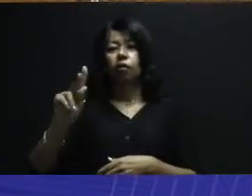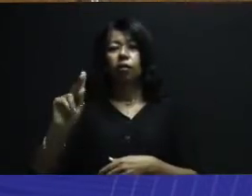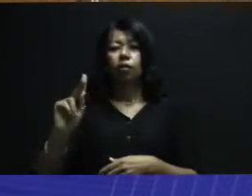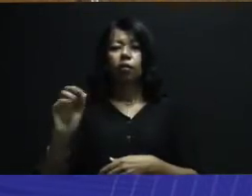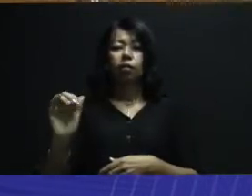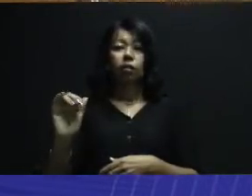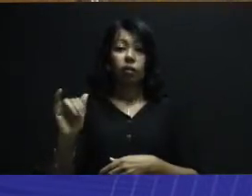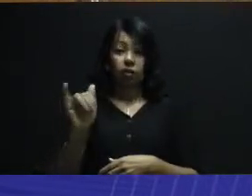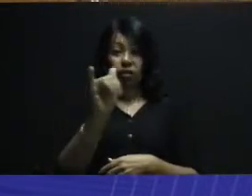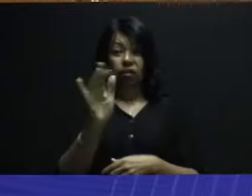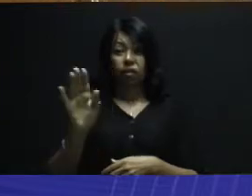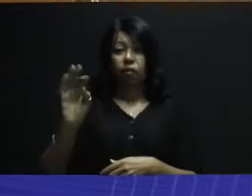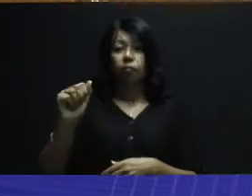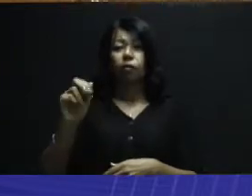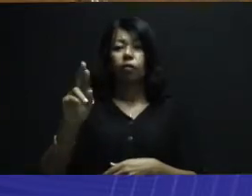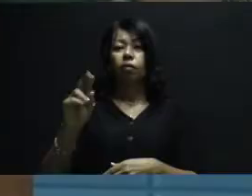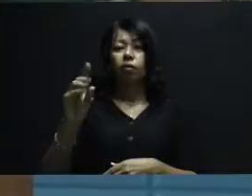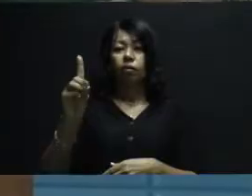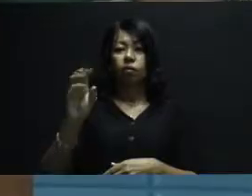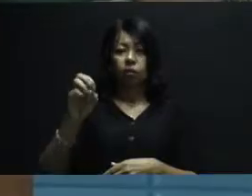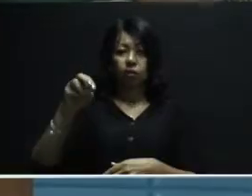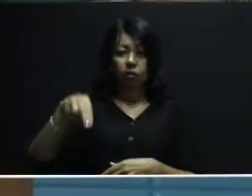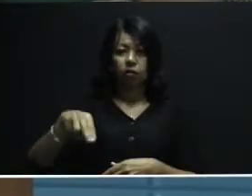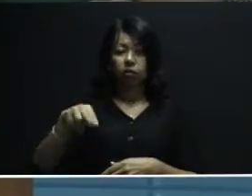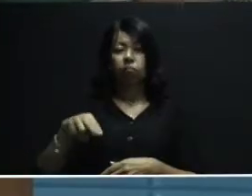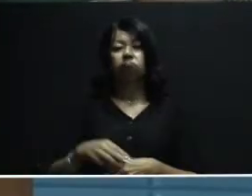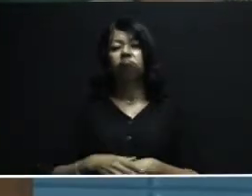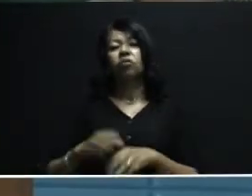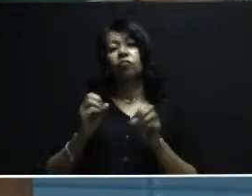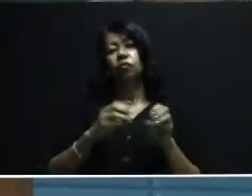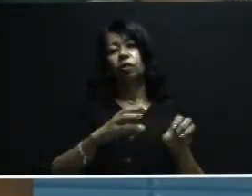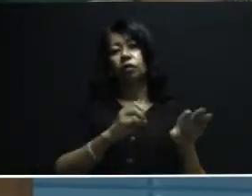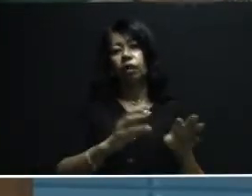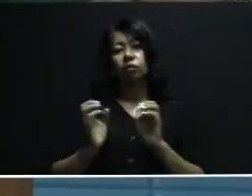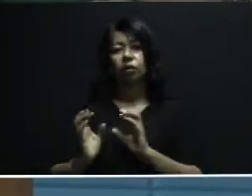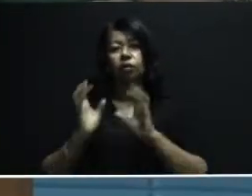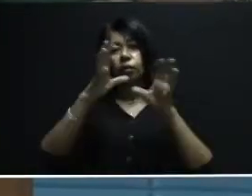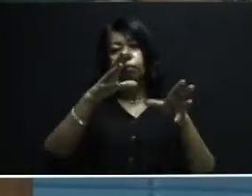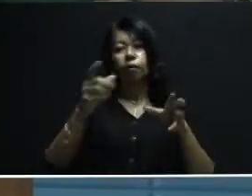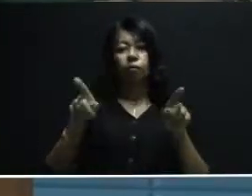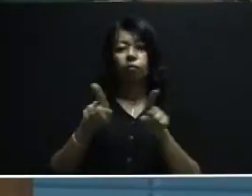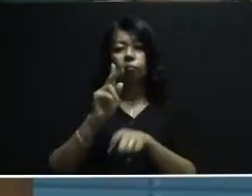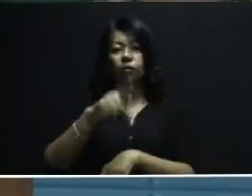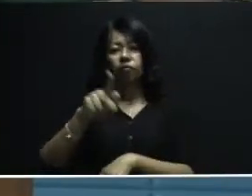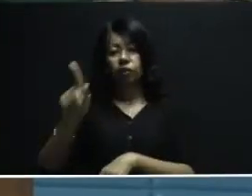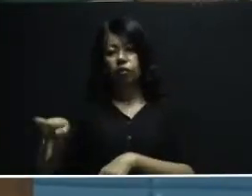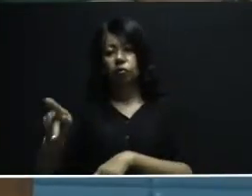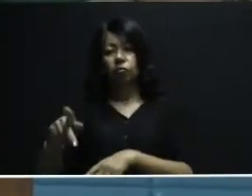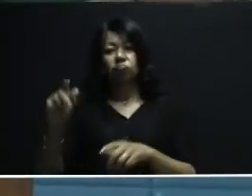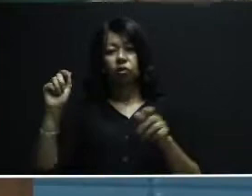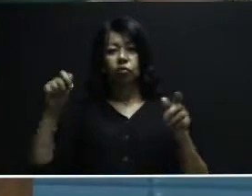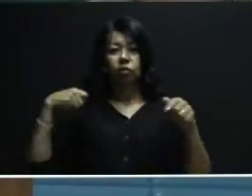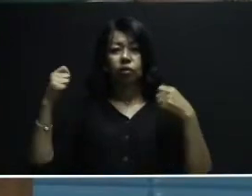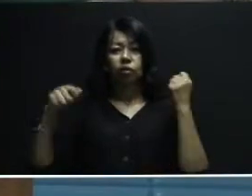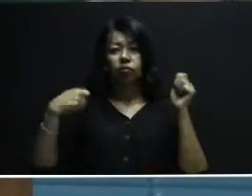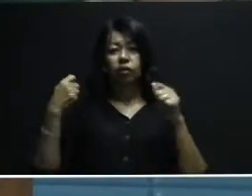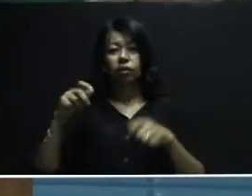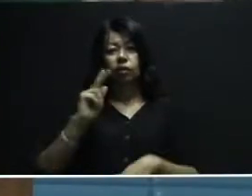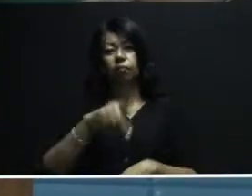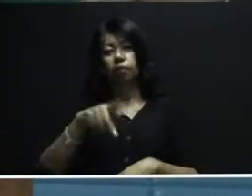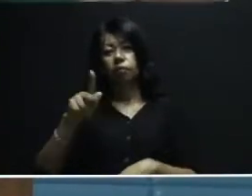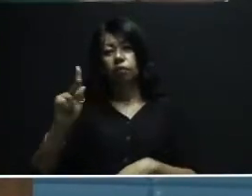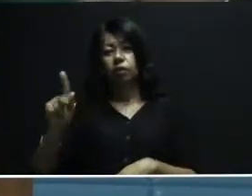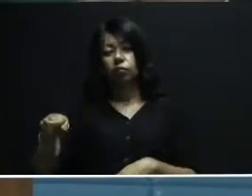a 2002. Foi técnico de handebol e professor de Educação Física da Prefeitura de Cubatão.